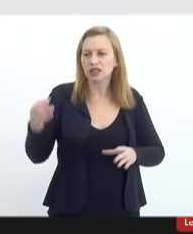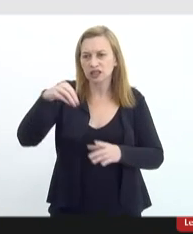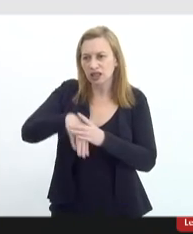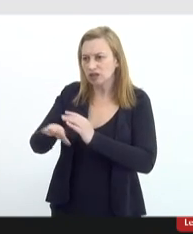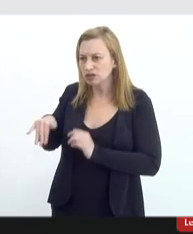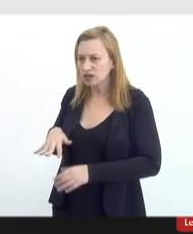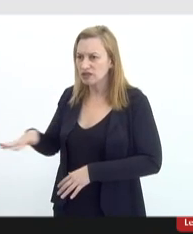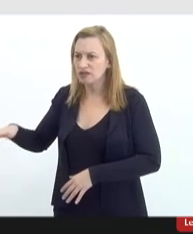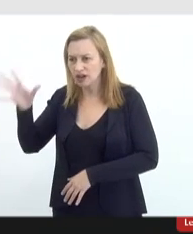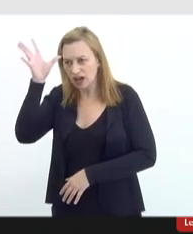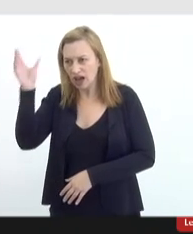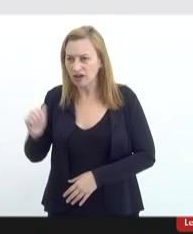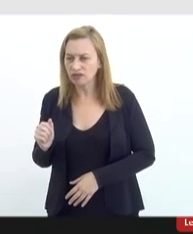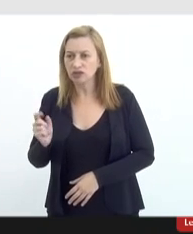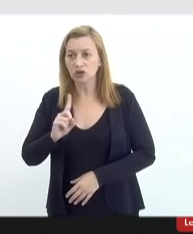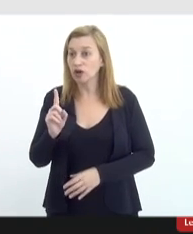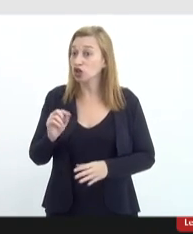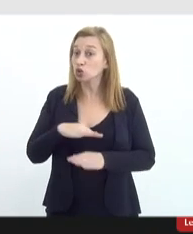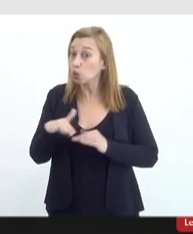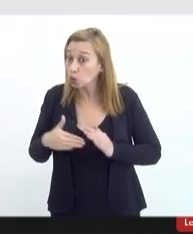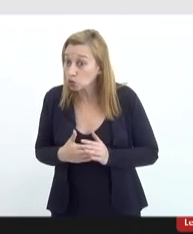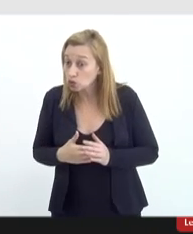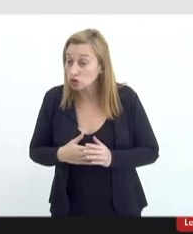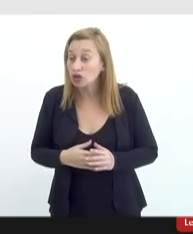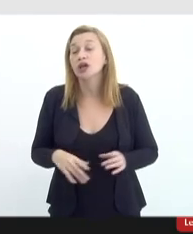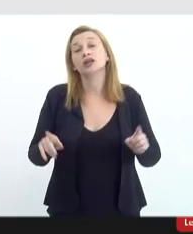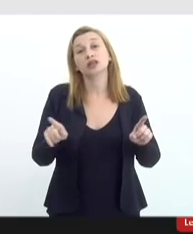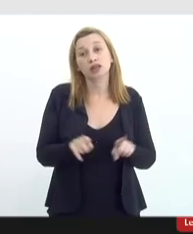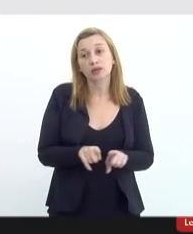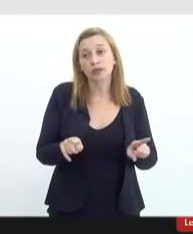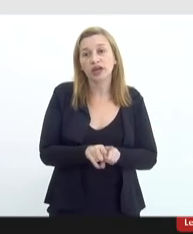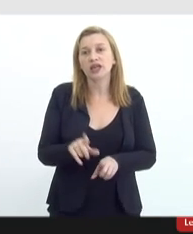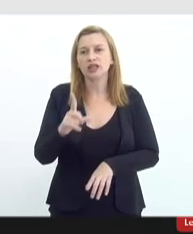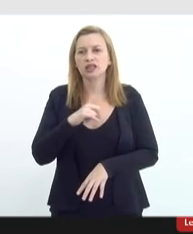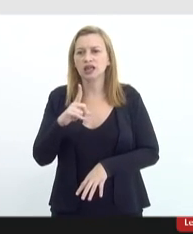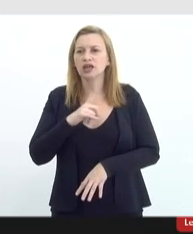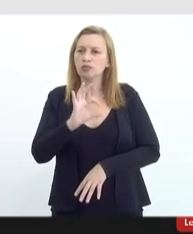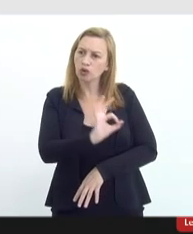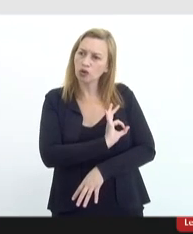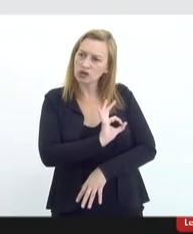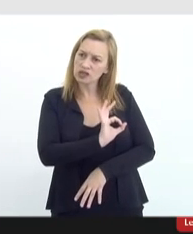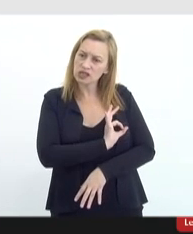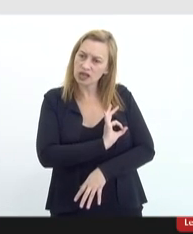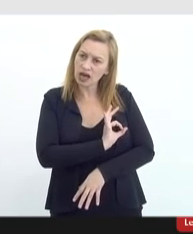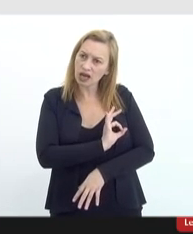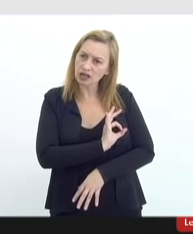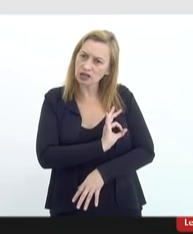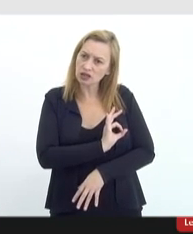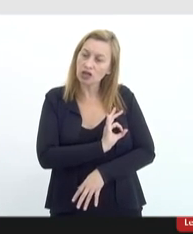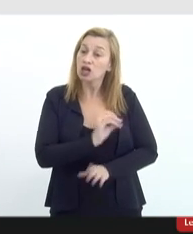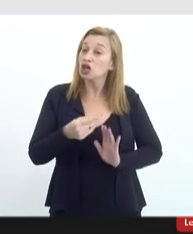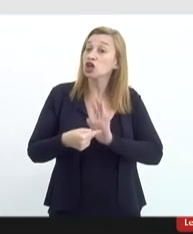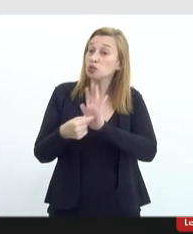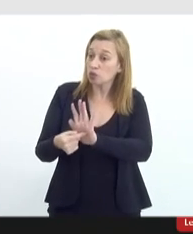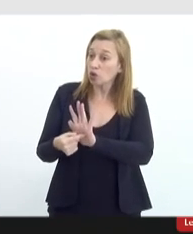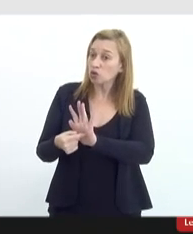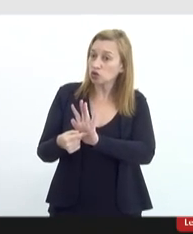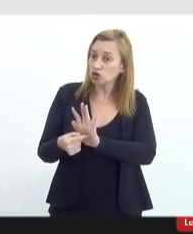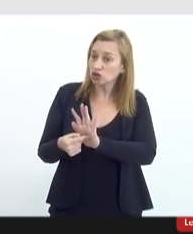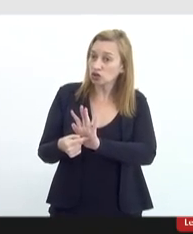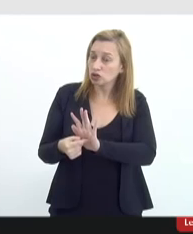são todos, tá? Também a gente tem policiais que demonstram as